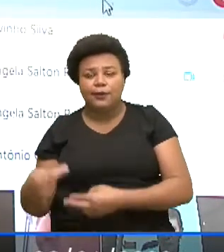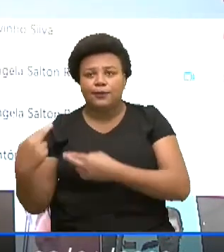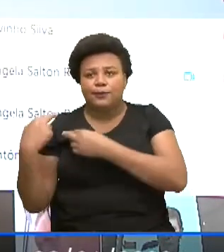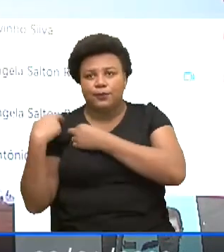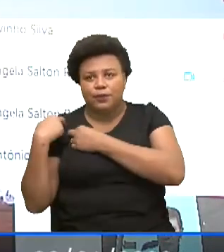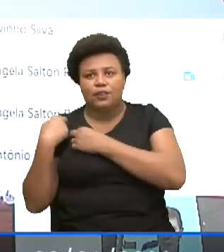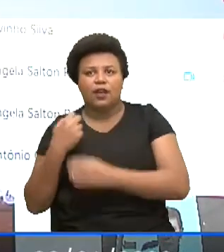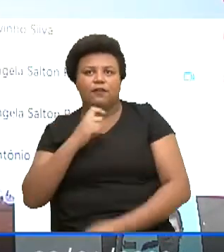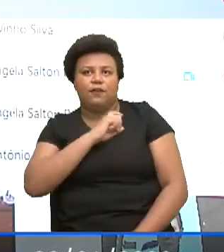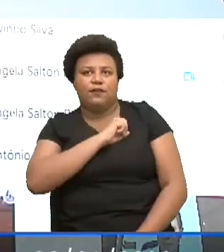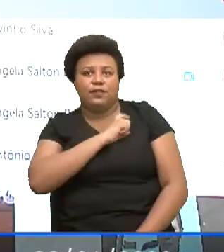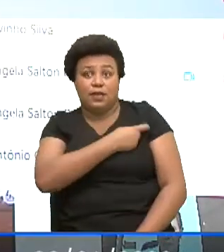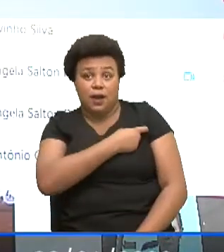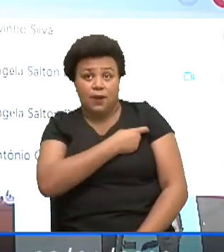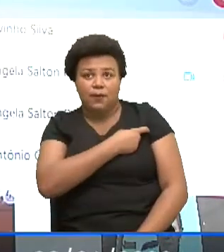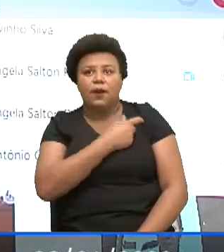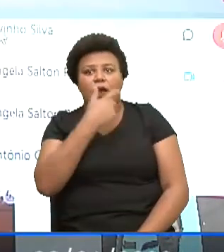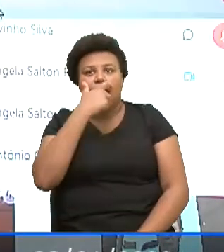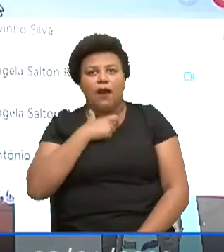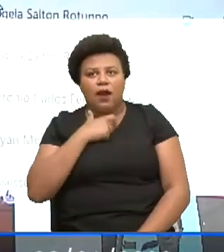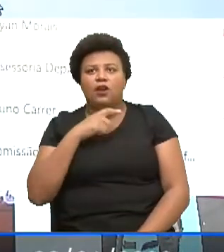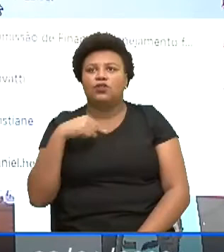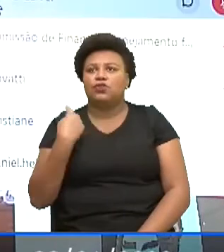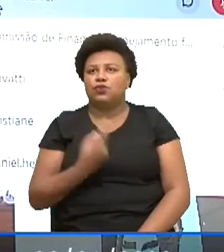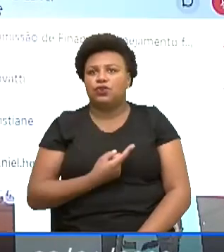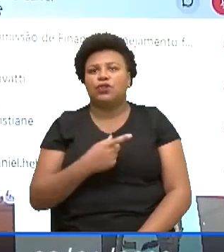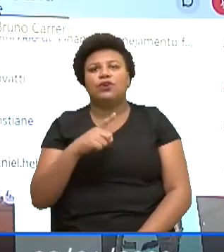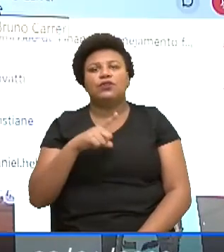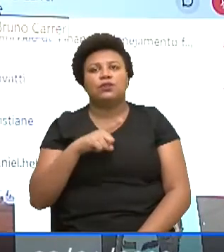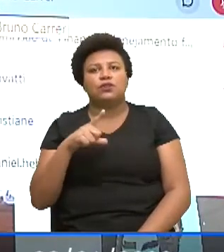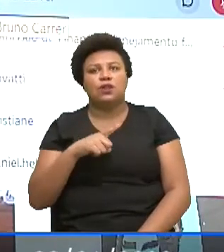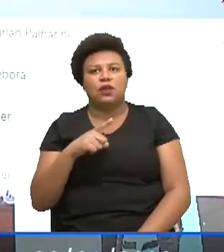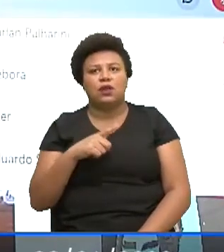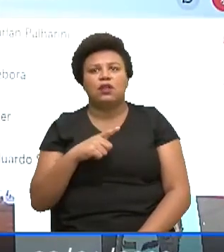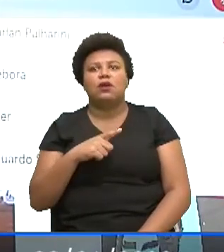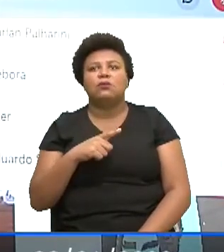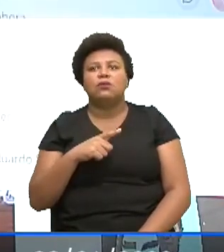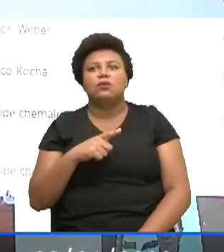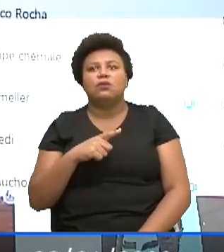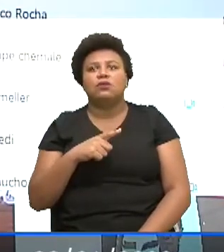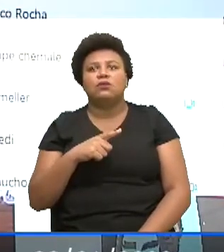pela fiscalização, eu acho que nós teríamos um ganho